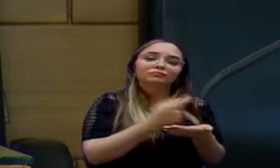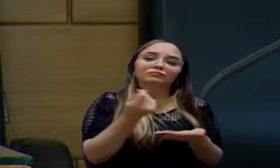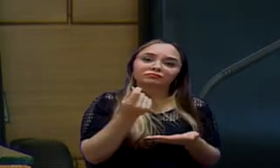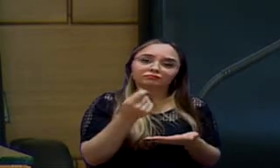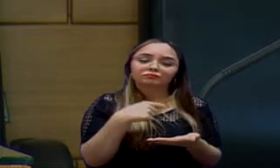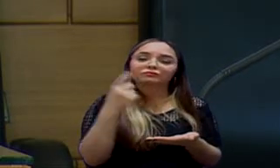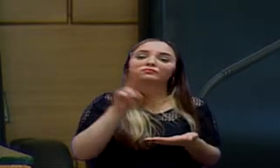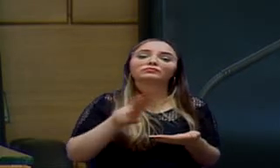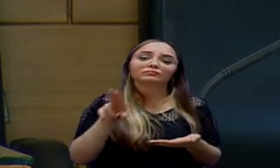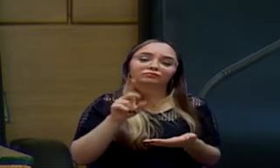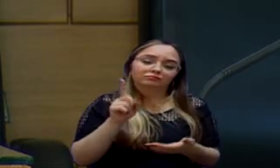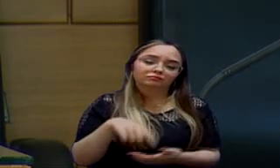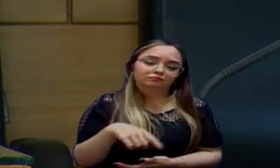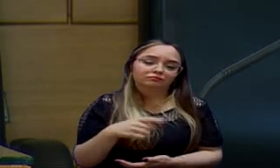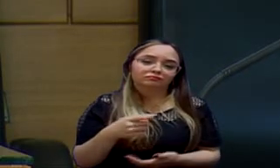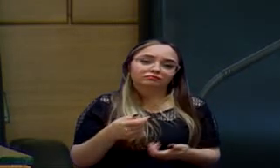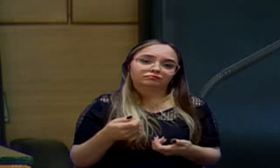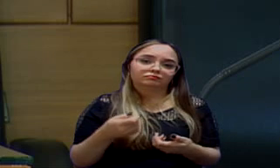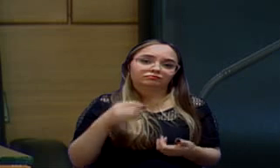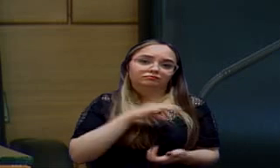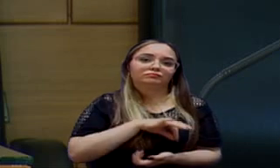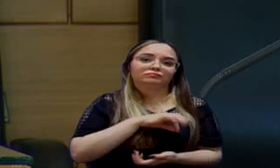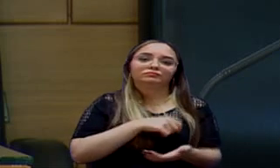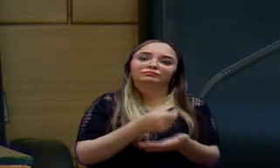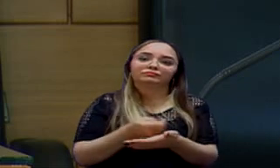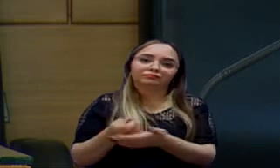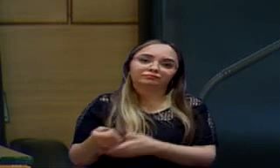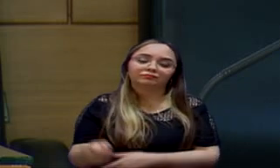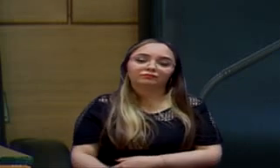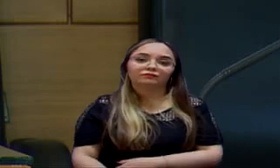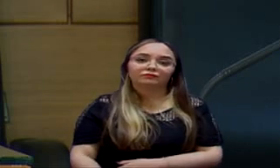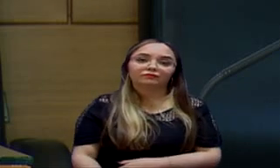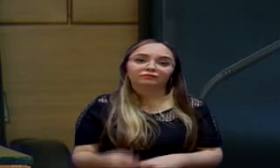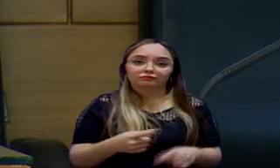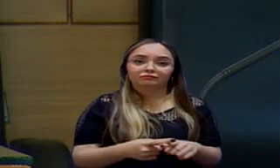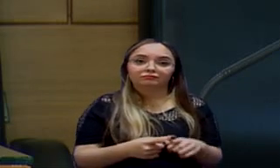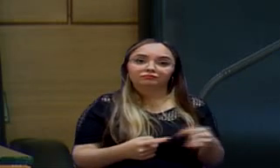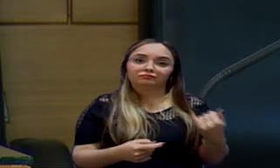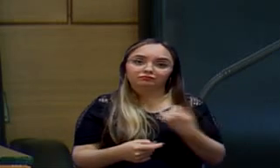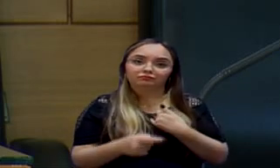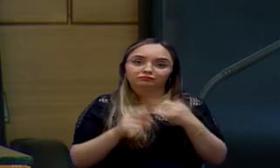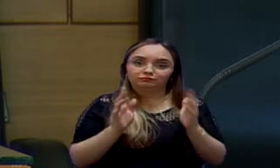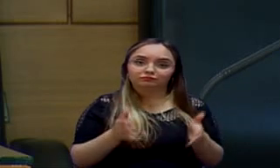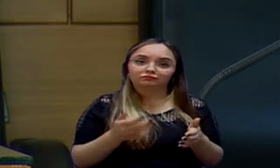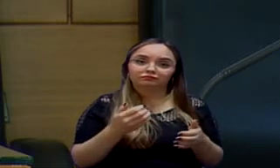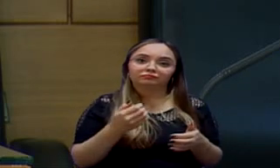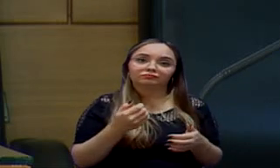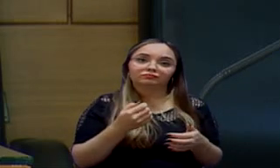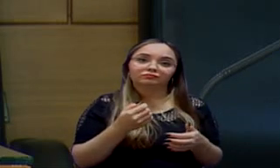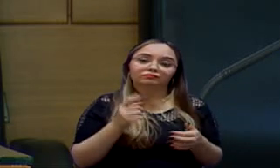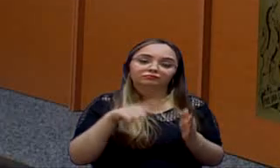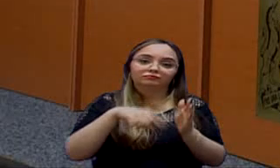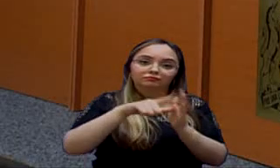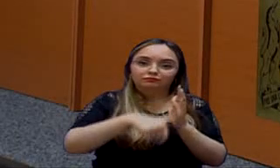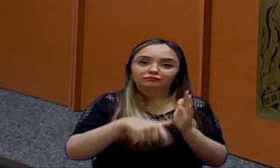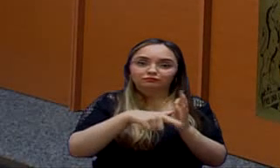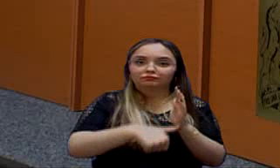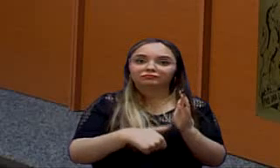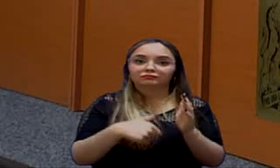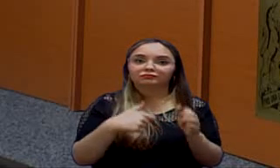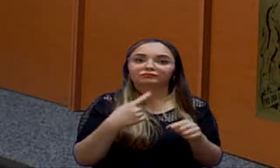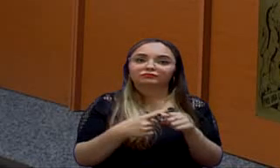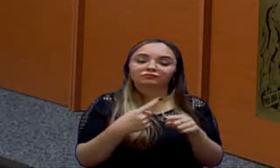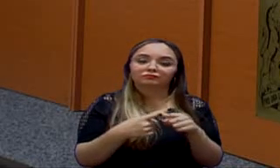nossa o nosso gerenciamento pois não é informação que eu tive que estava tendo atrasos né mas é importante